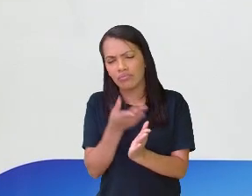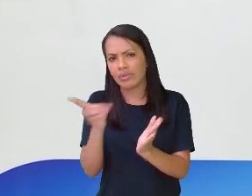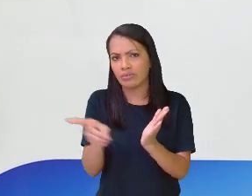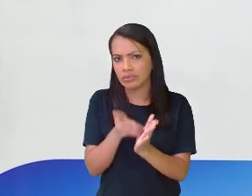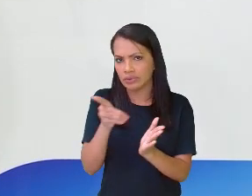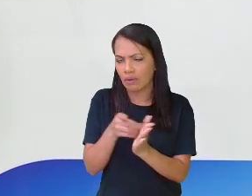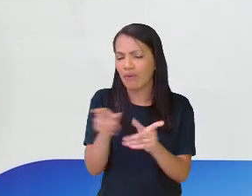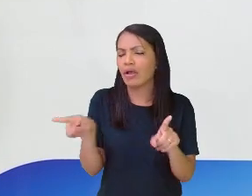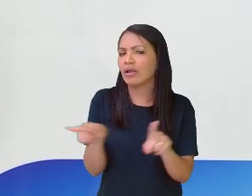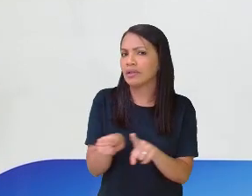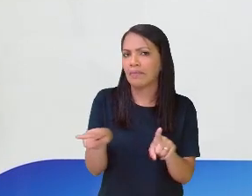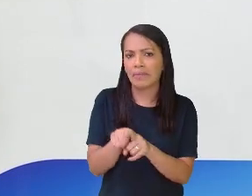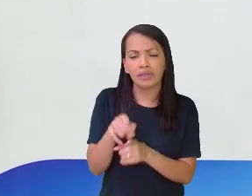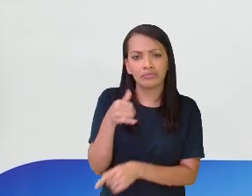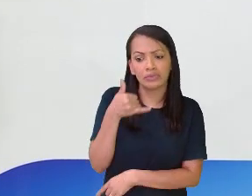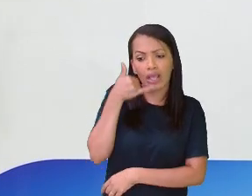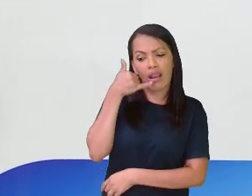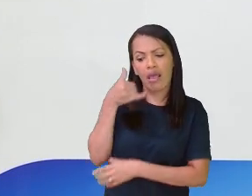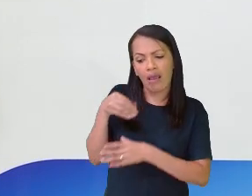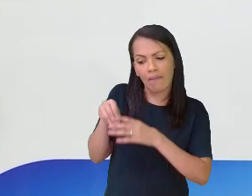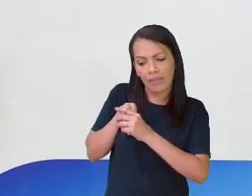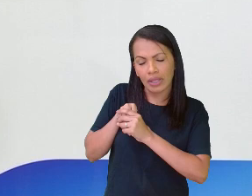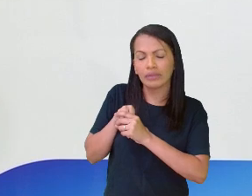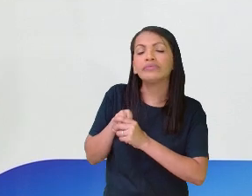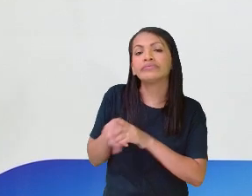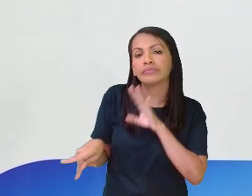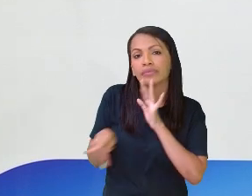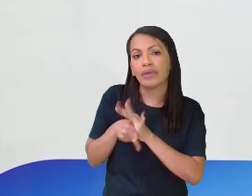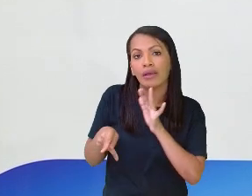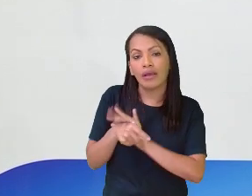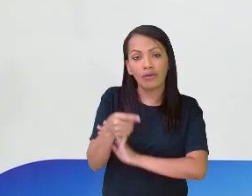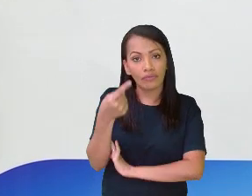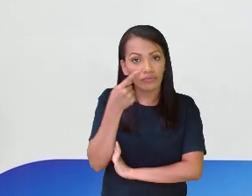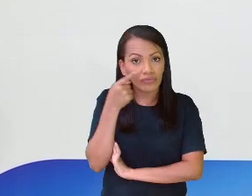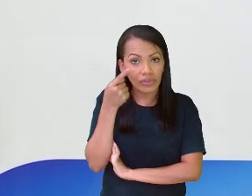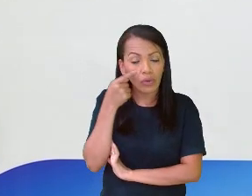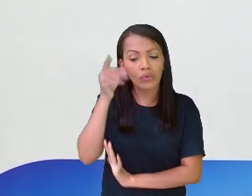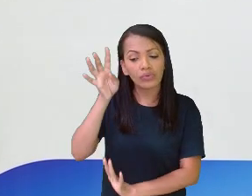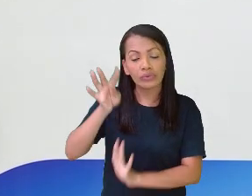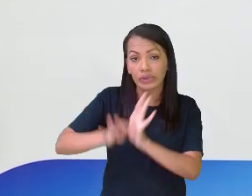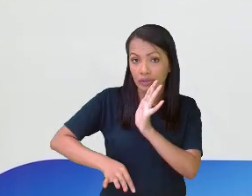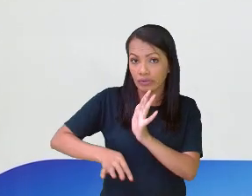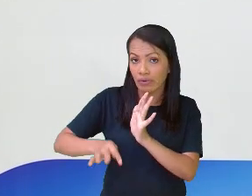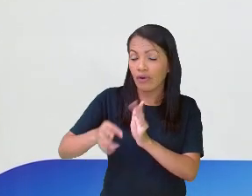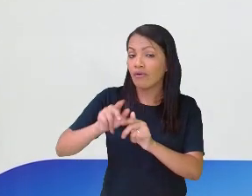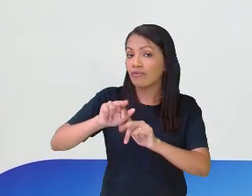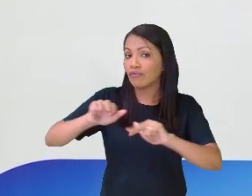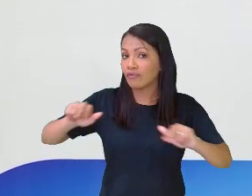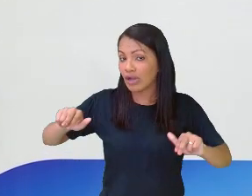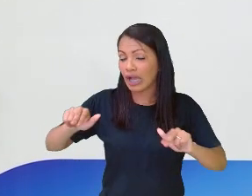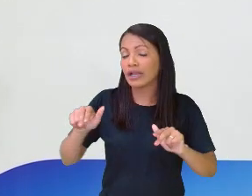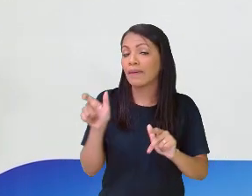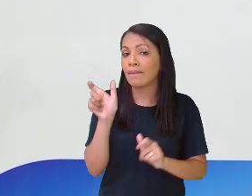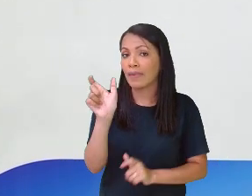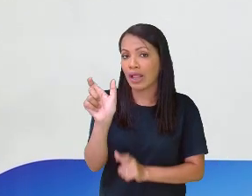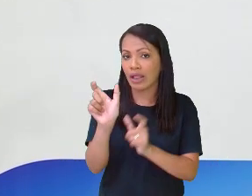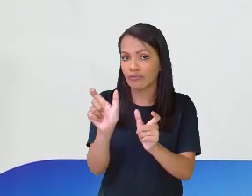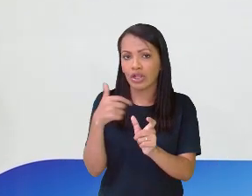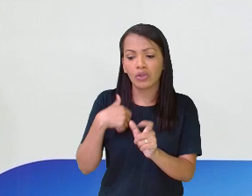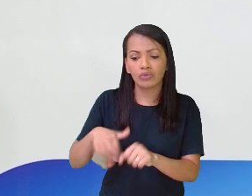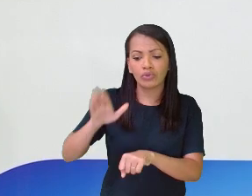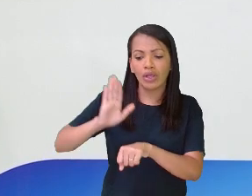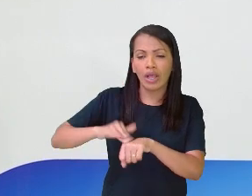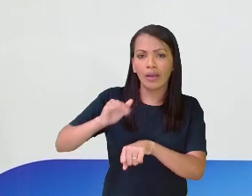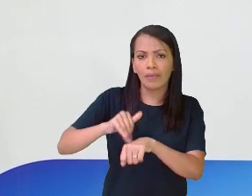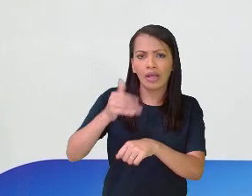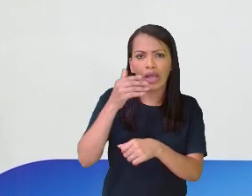precisar. Nessa matéria, várias palavrinhas que foram faladas, eu não parei nelas e não chamei atenção de propósito,